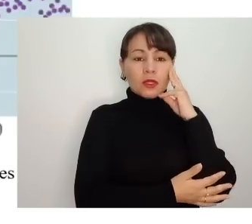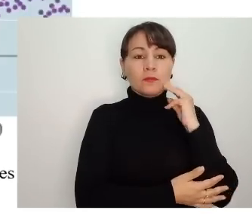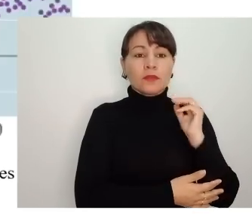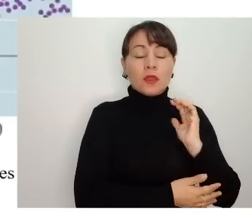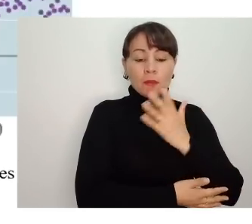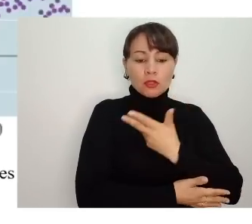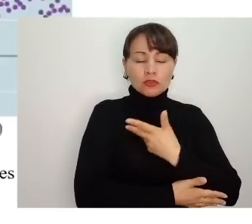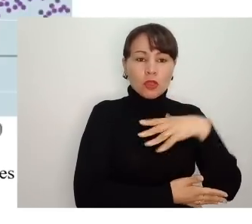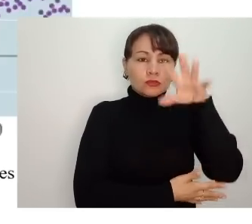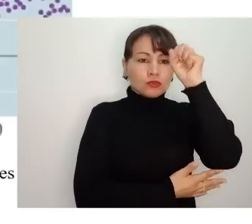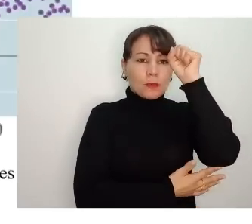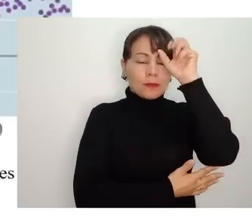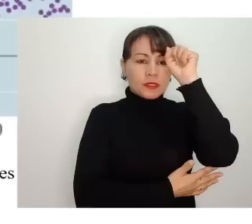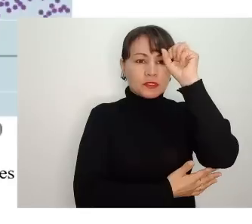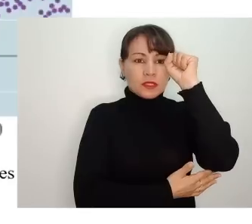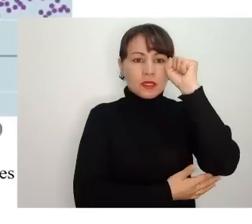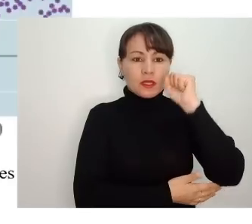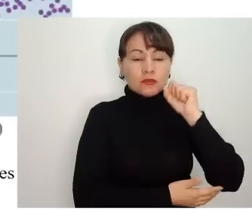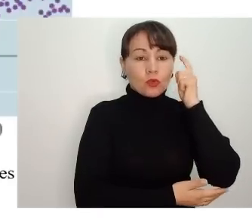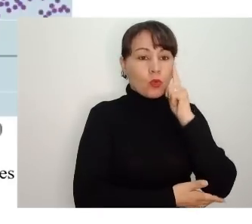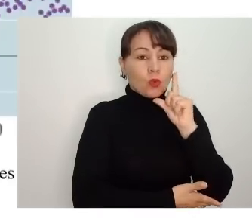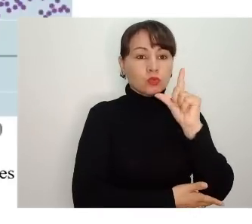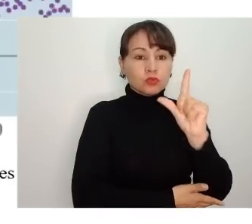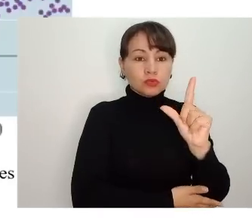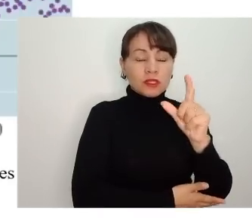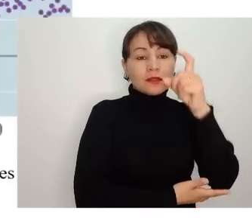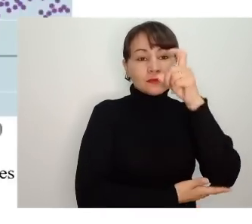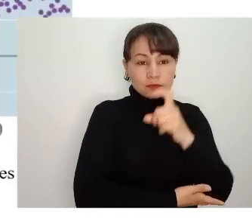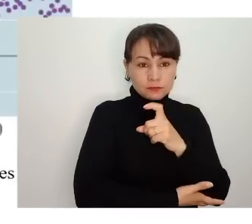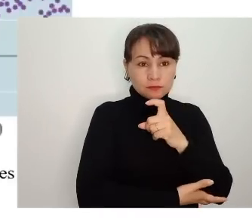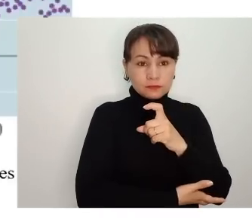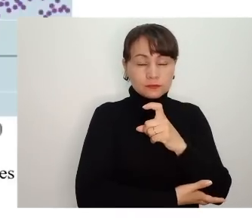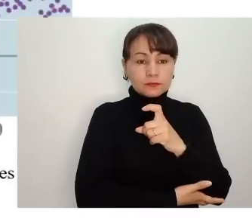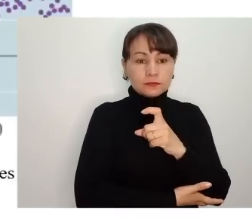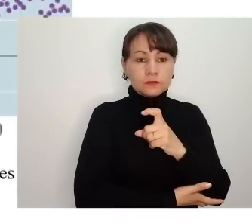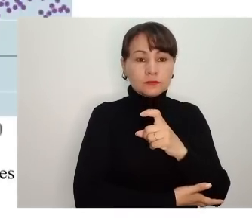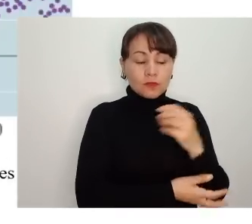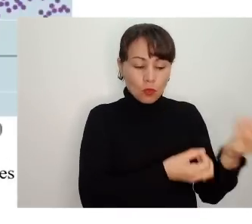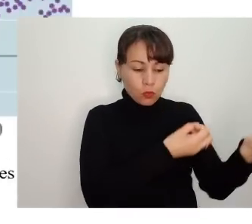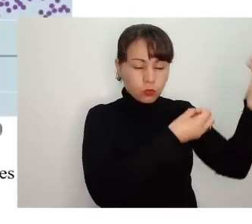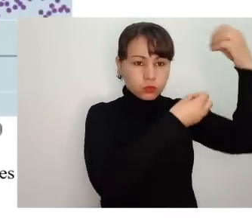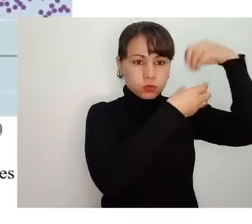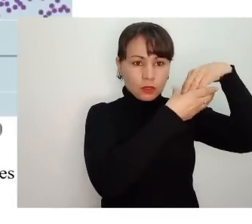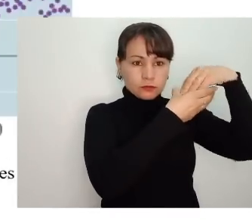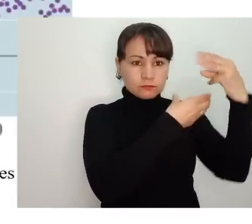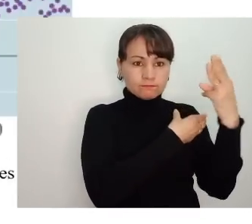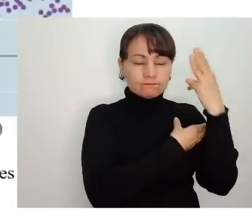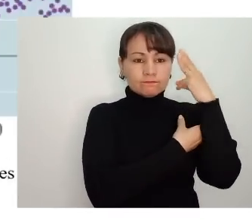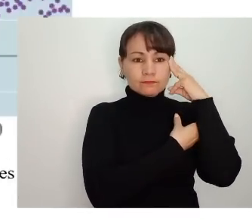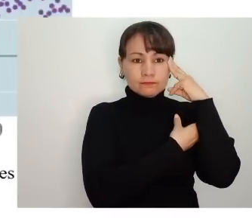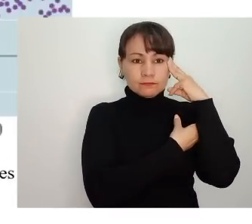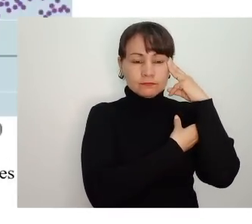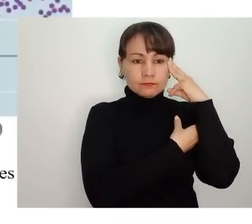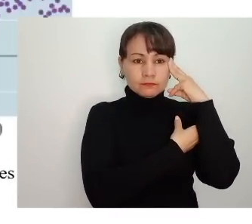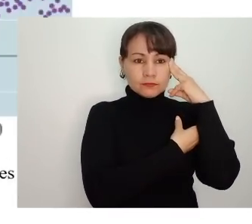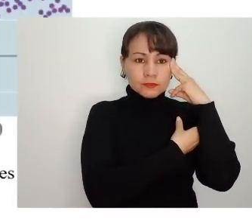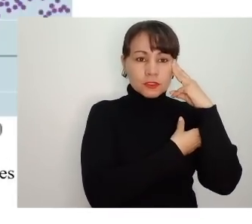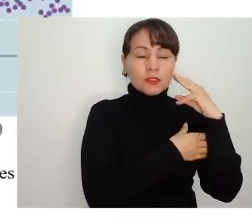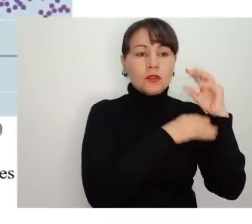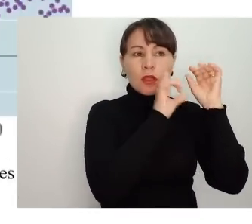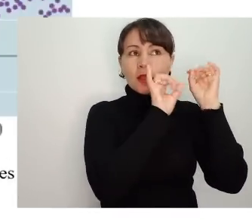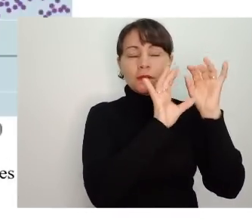memória, para que o nosso aprendizado consiga ser armazenado, consiga ser